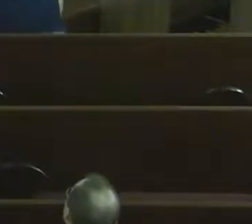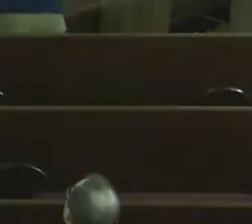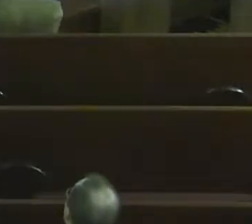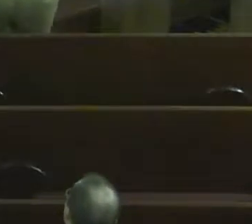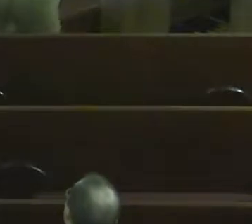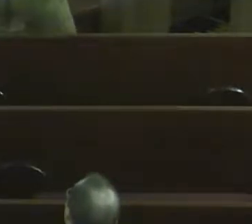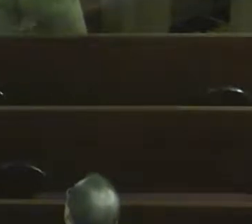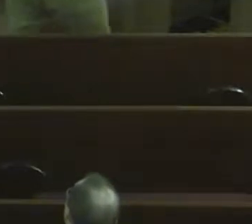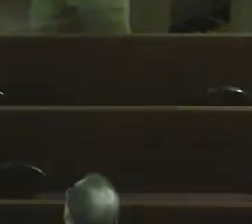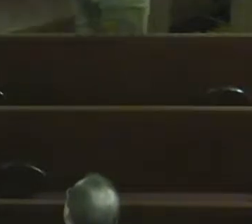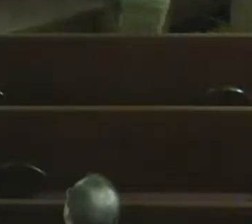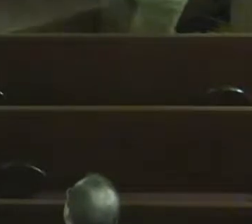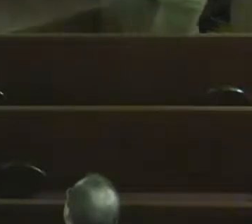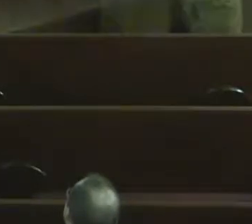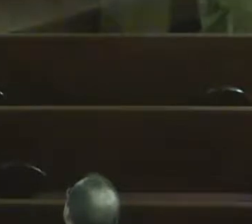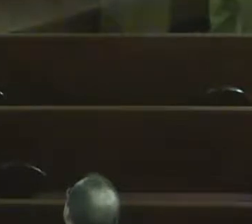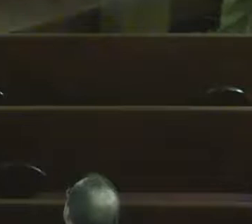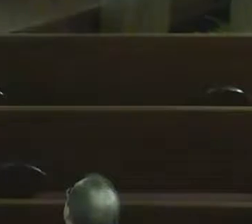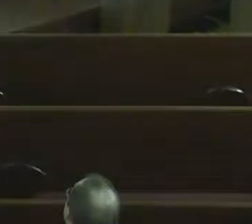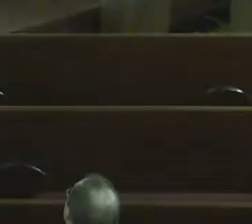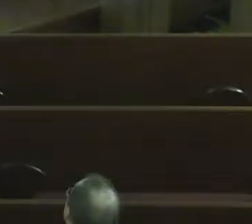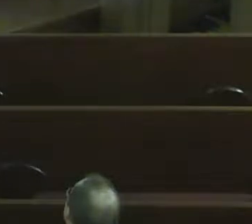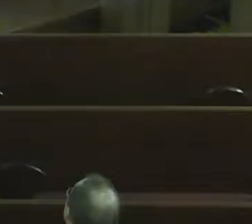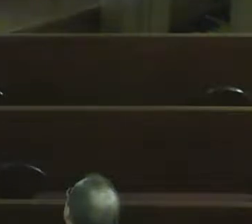melhor para que a missão possa ser cumprida.